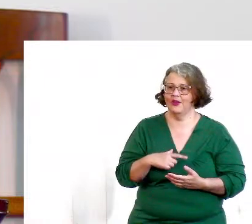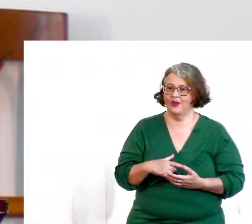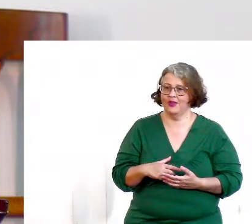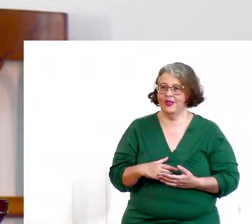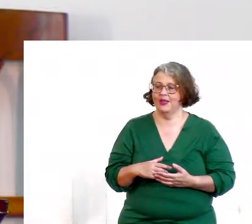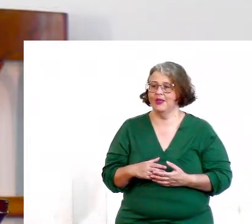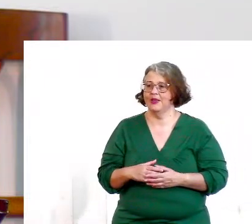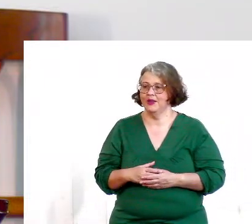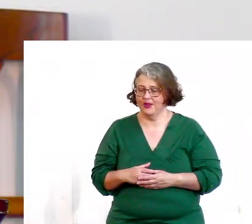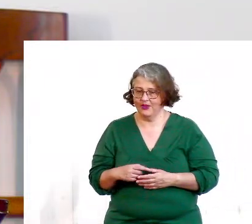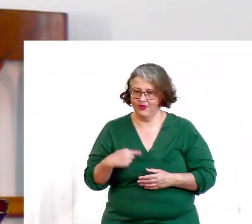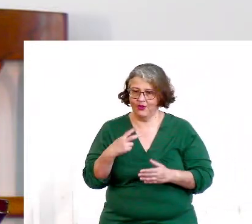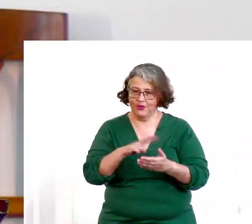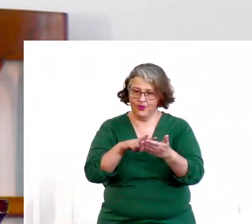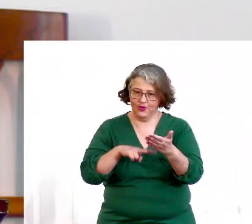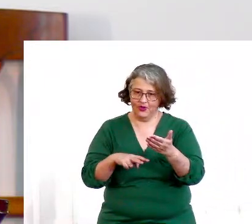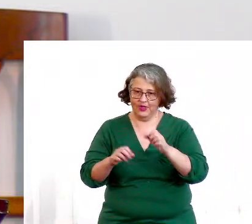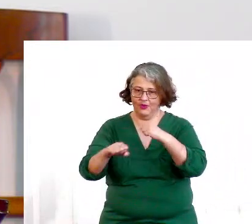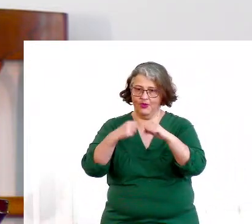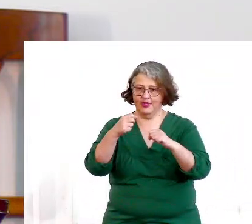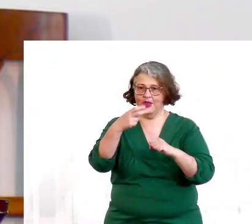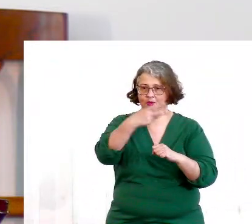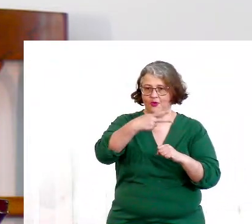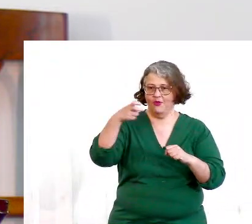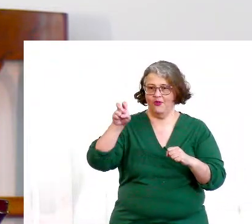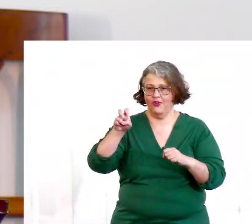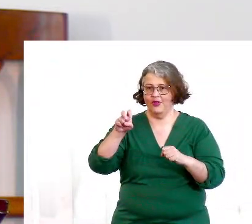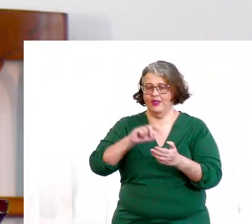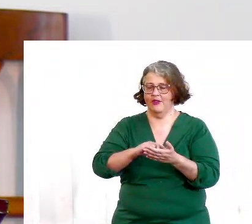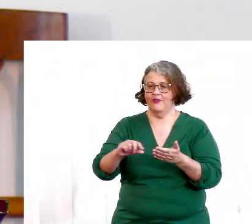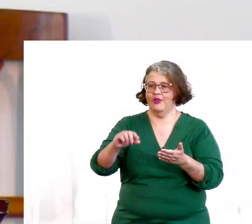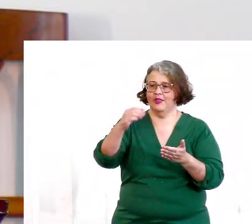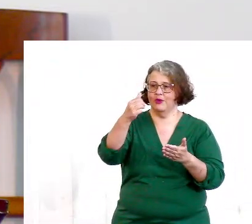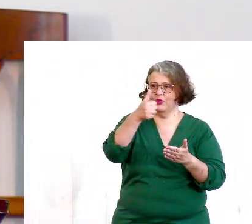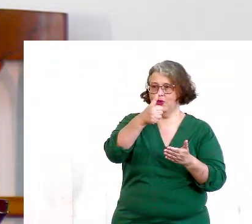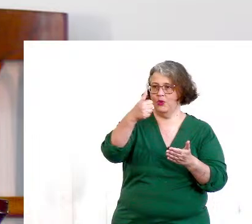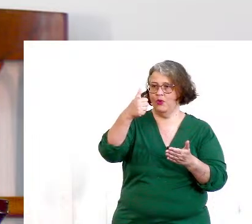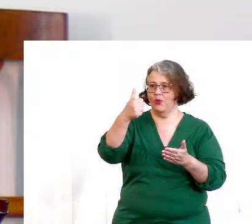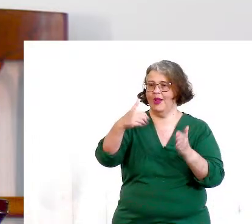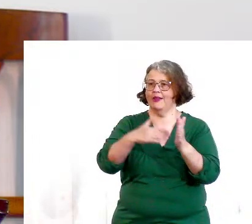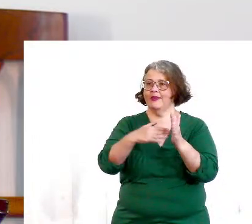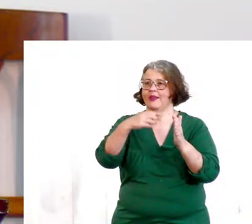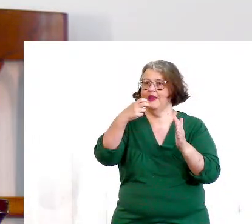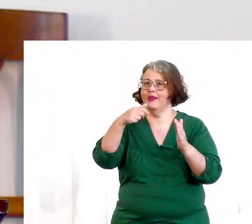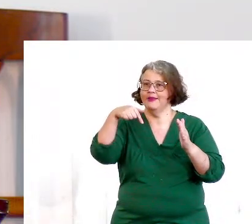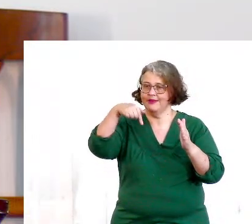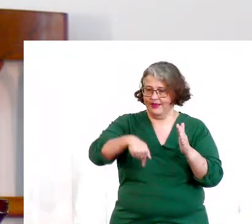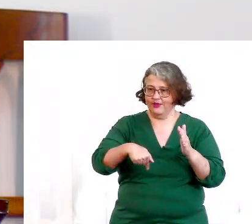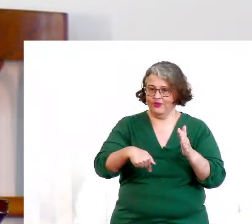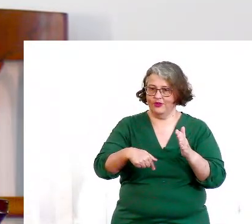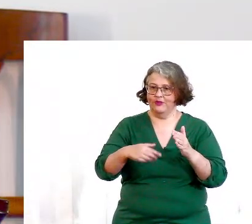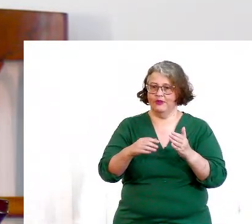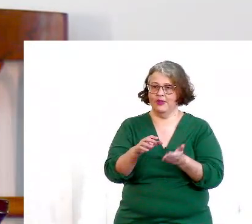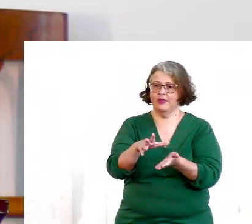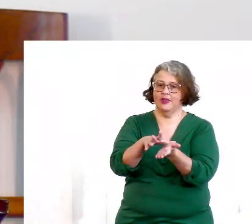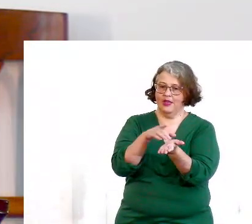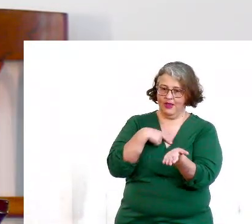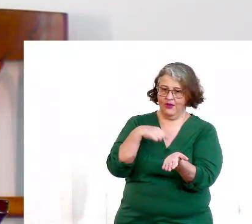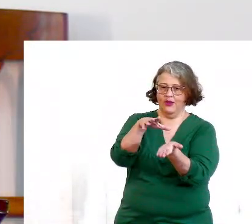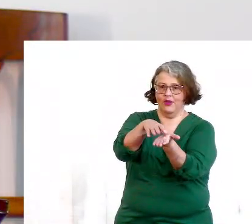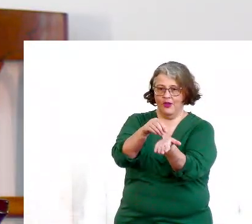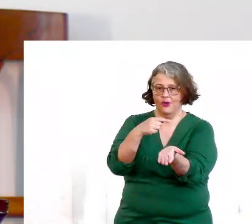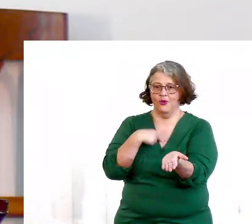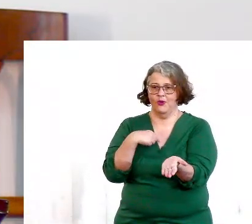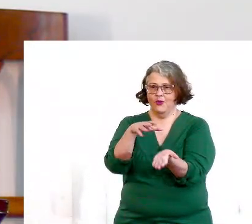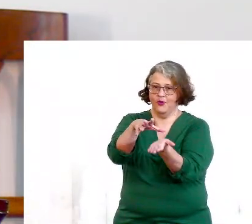vida. Nós vamos ler o Salmo 25, do versículo 1 até o versículo 7, de forma alternada. Logo a